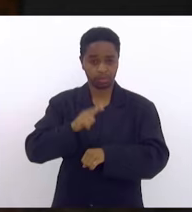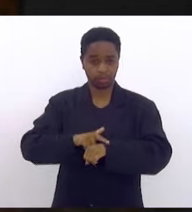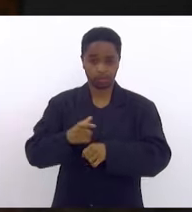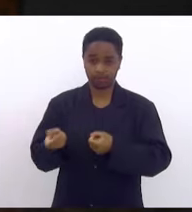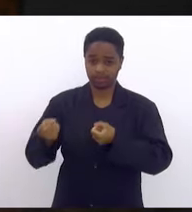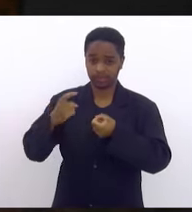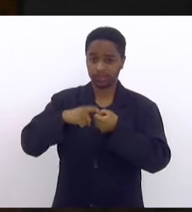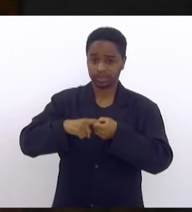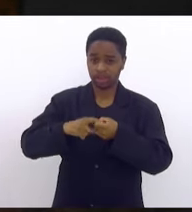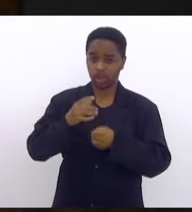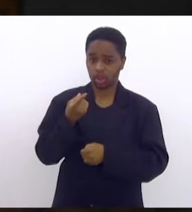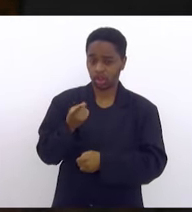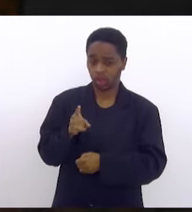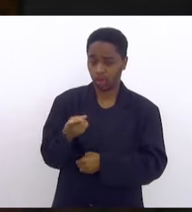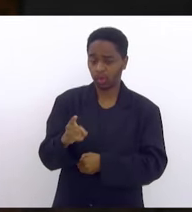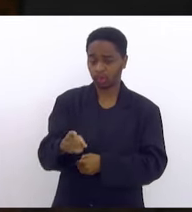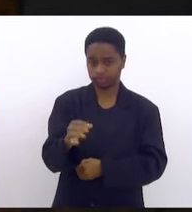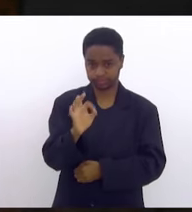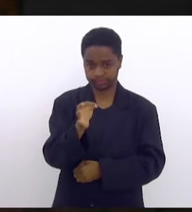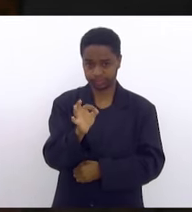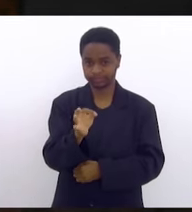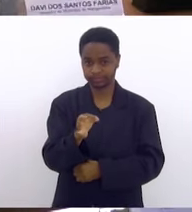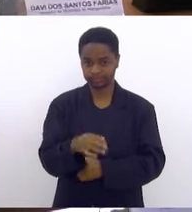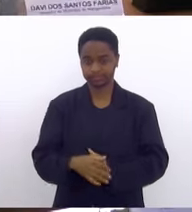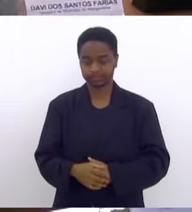ainda é um chãozinho, né, vereador Edu Jordão?